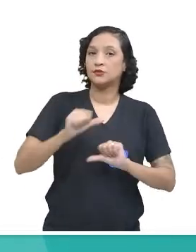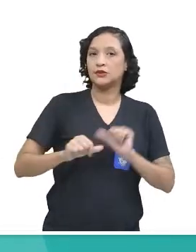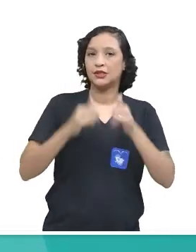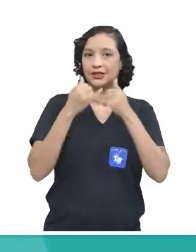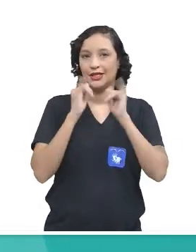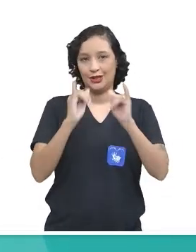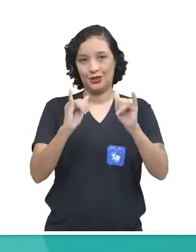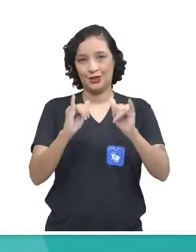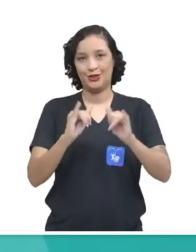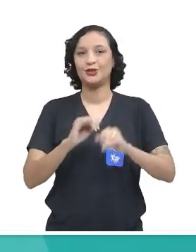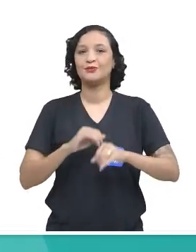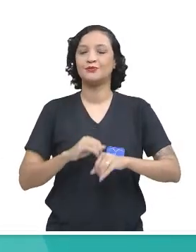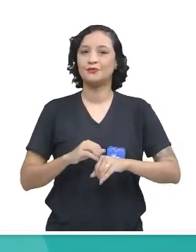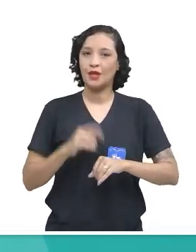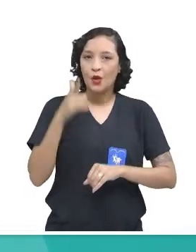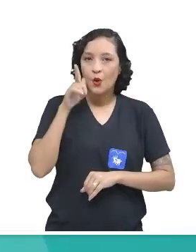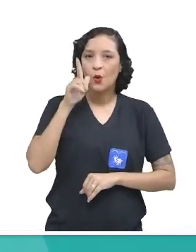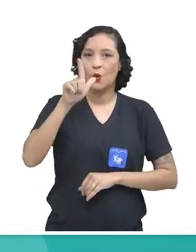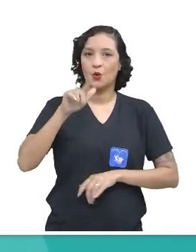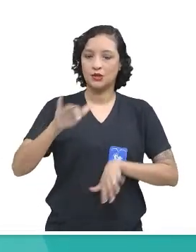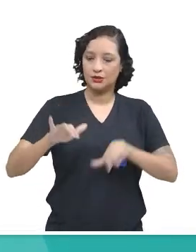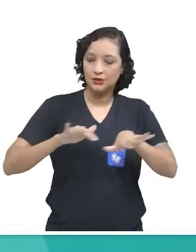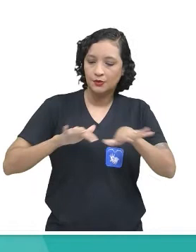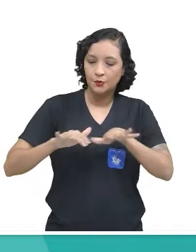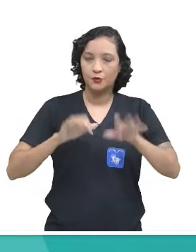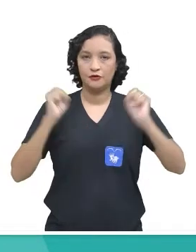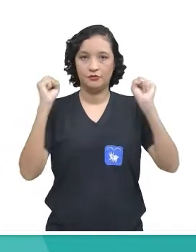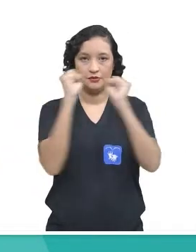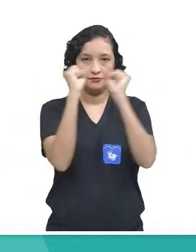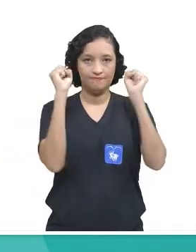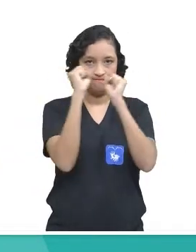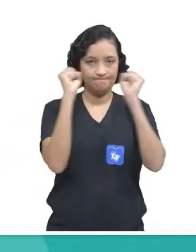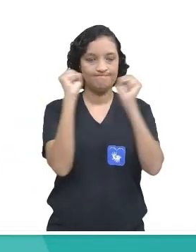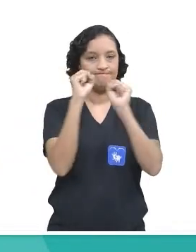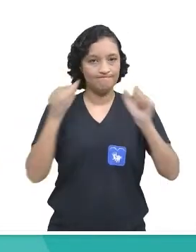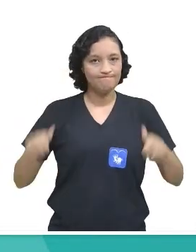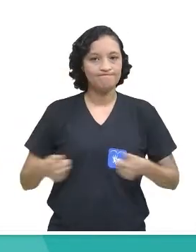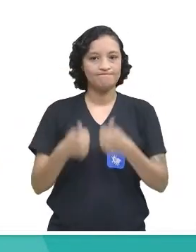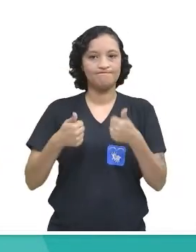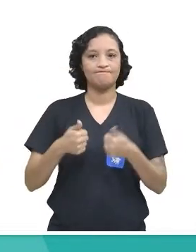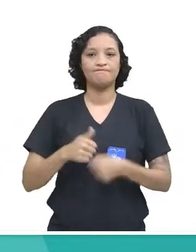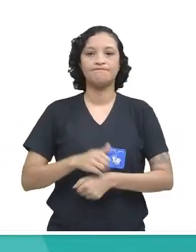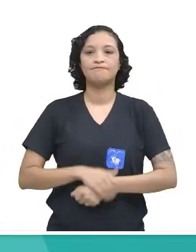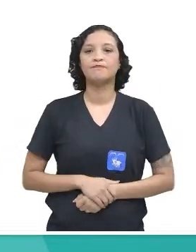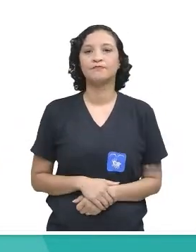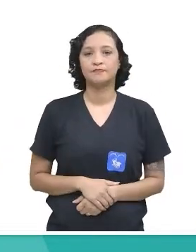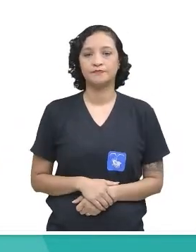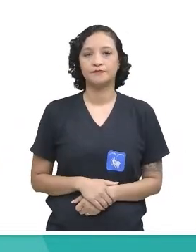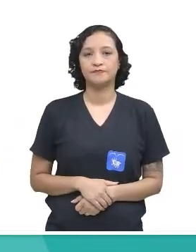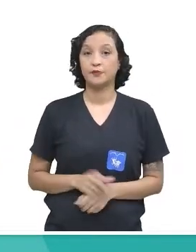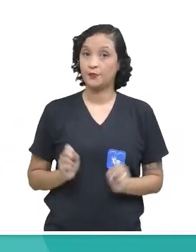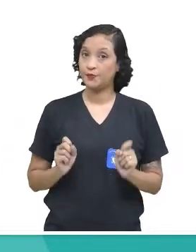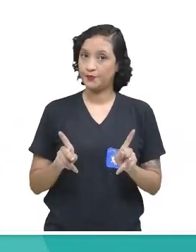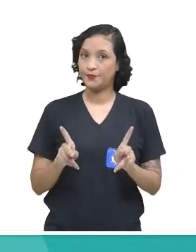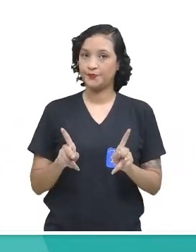se movimentem. Eles desempenham essa ação do movimento. Ok? Muito